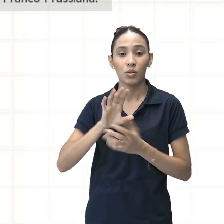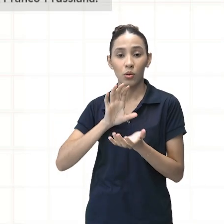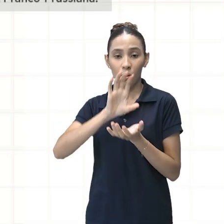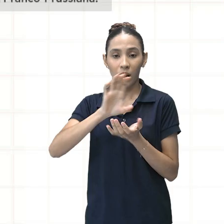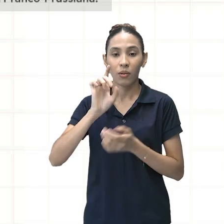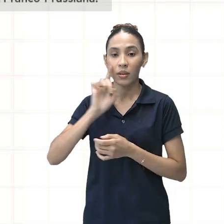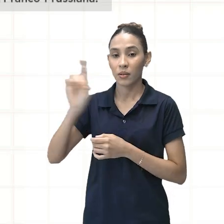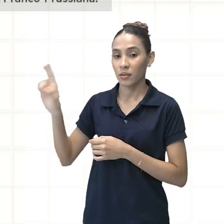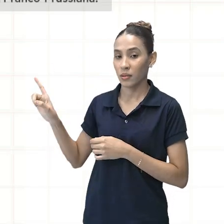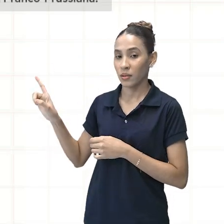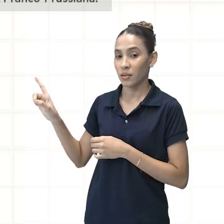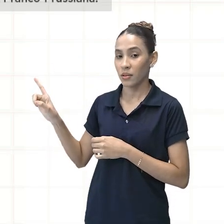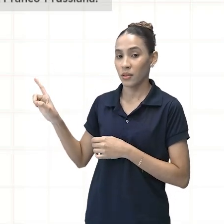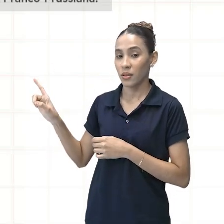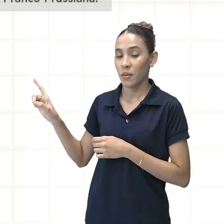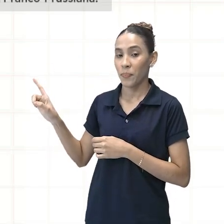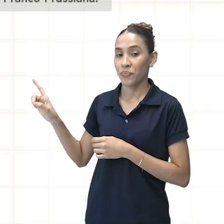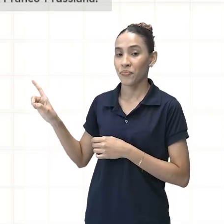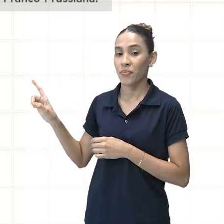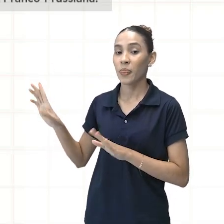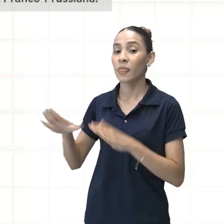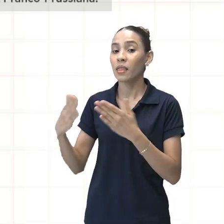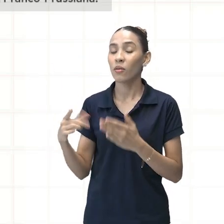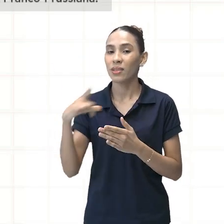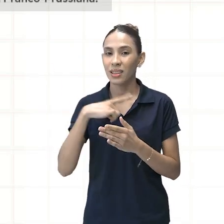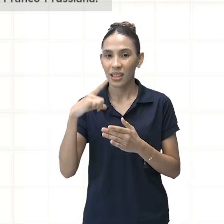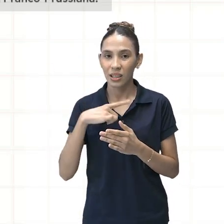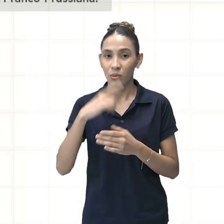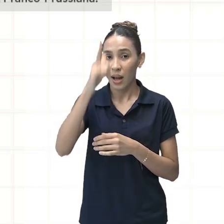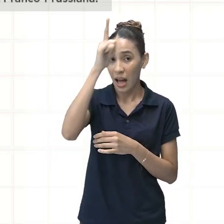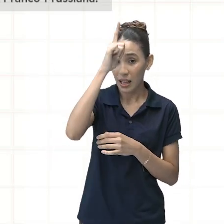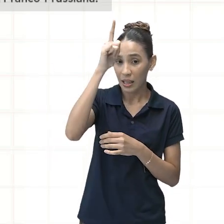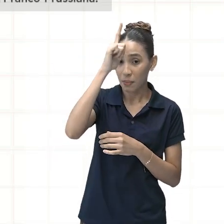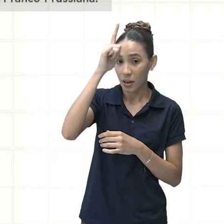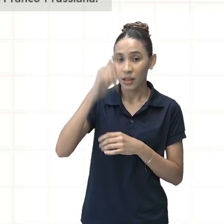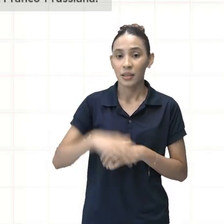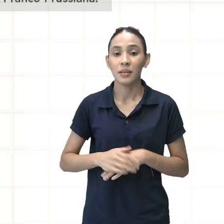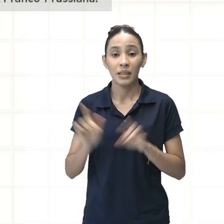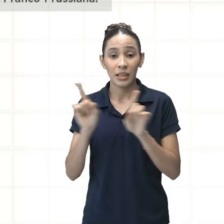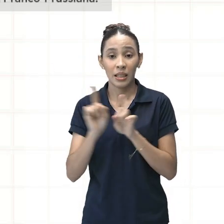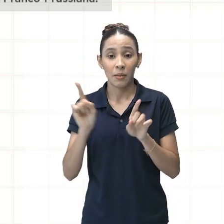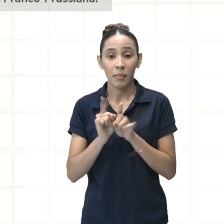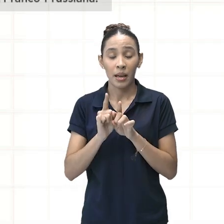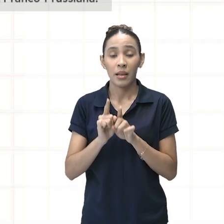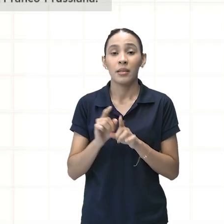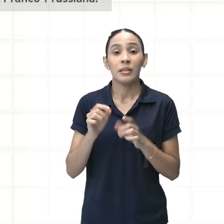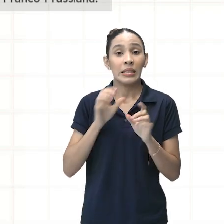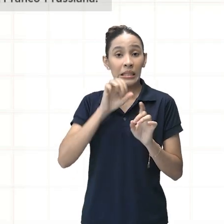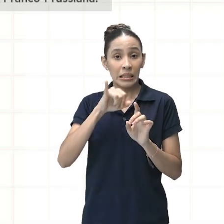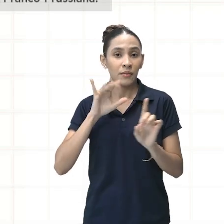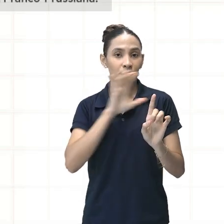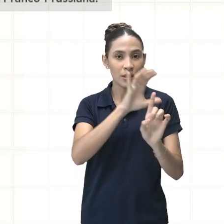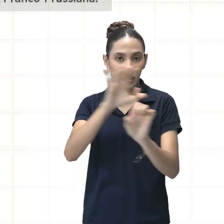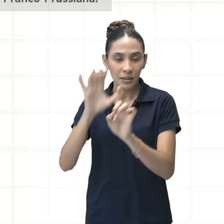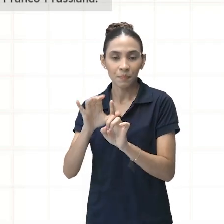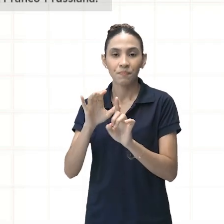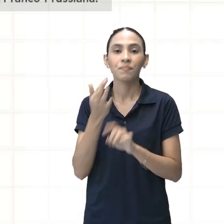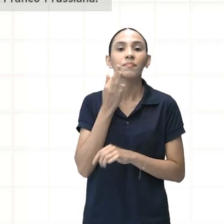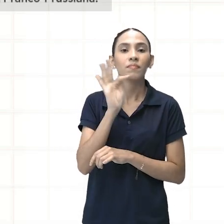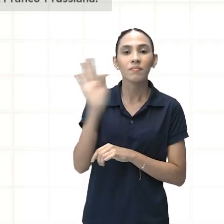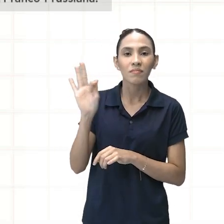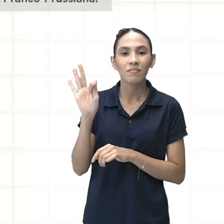território, certo? Então, tendo a presença da Alemanha aqui e a Alemanha aqui, a França